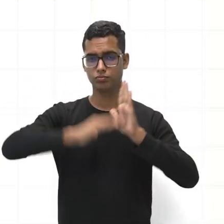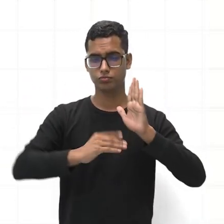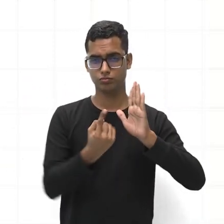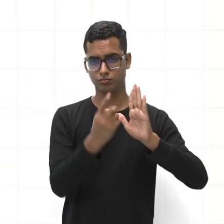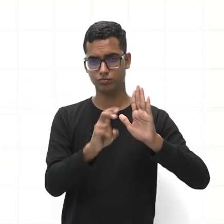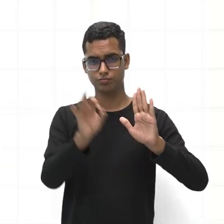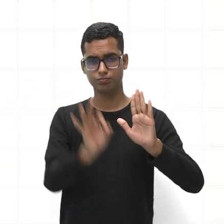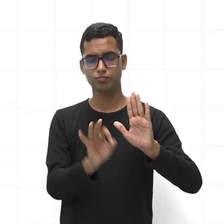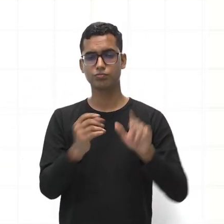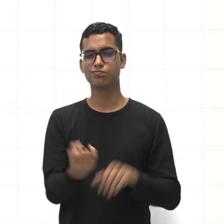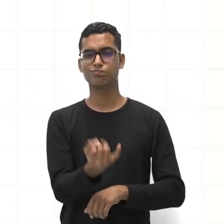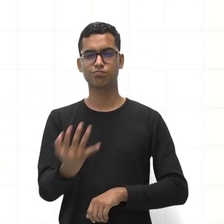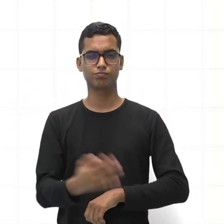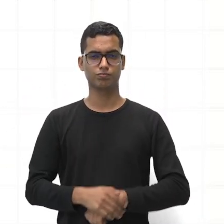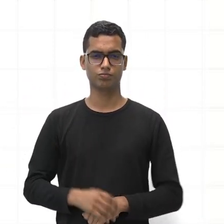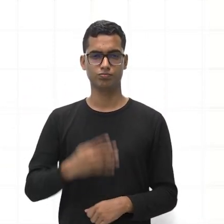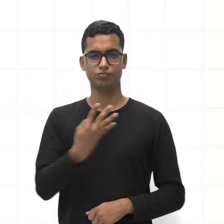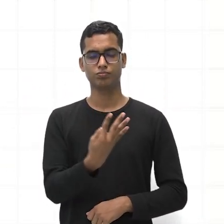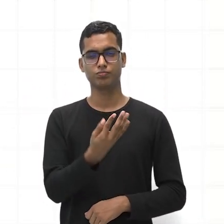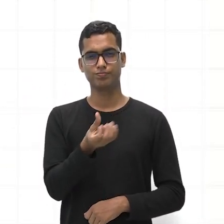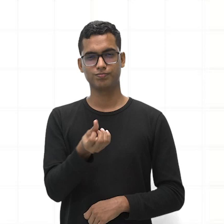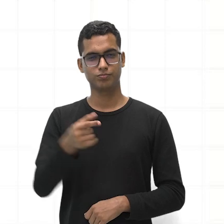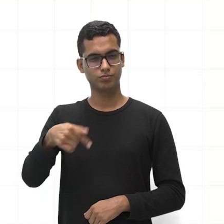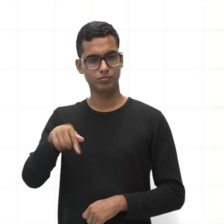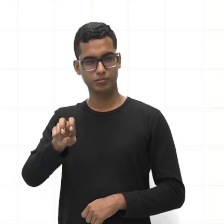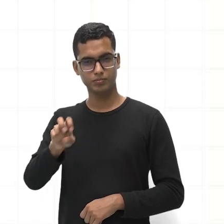15% é de 4.675.